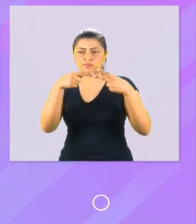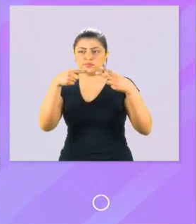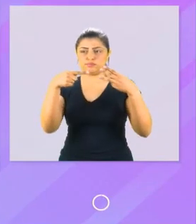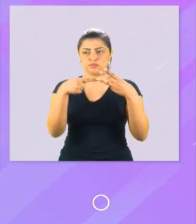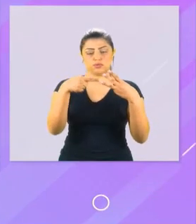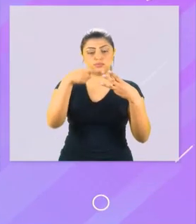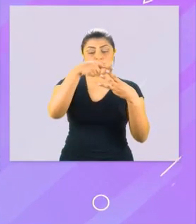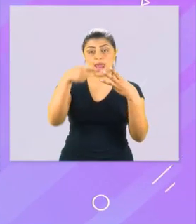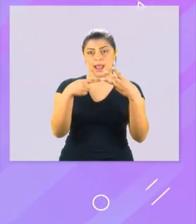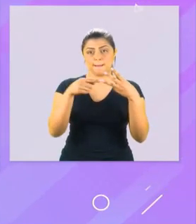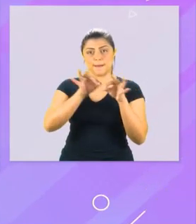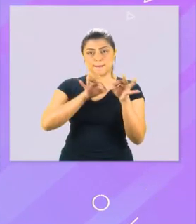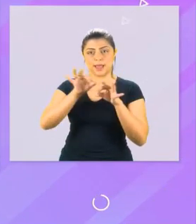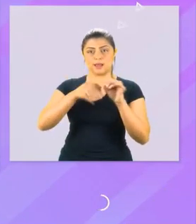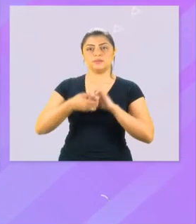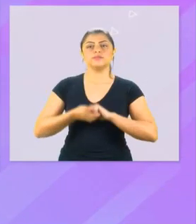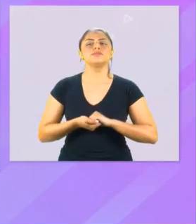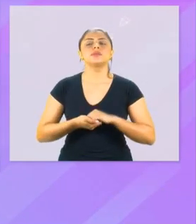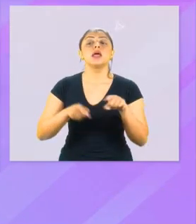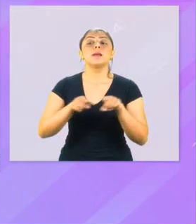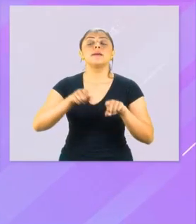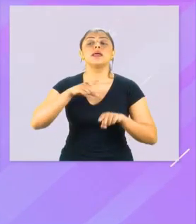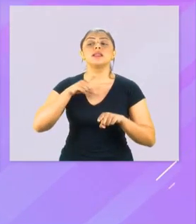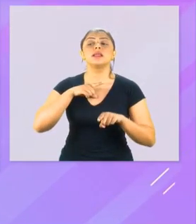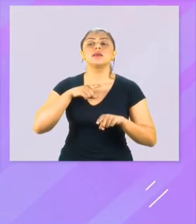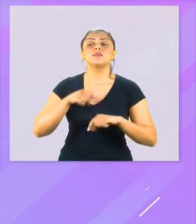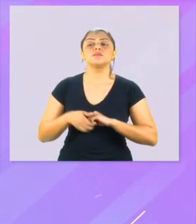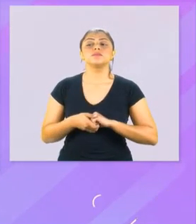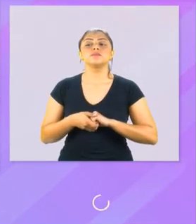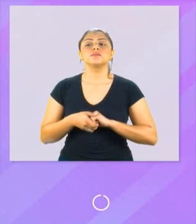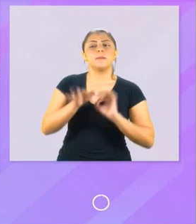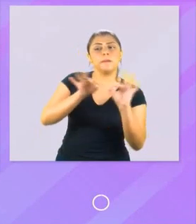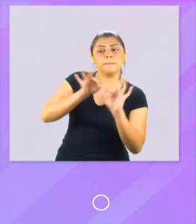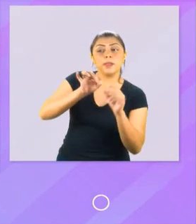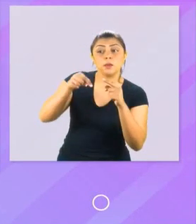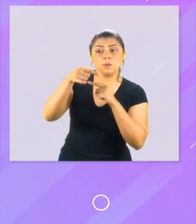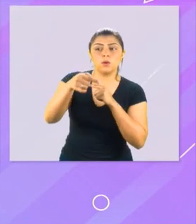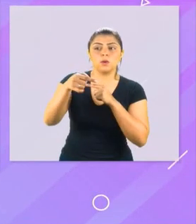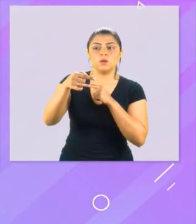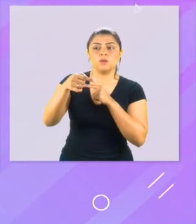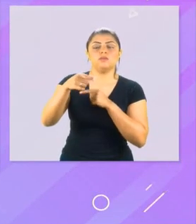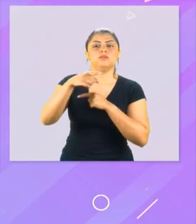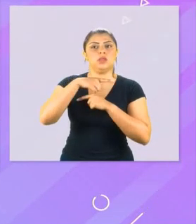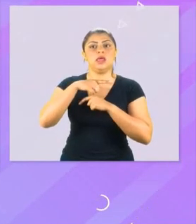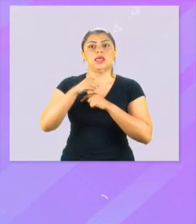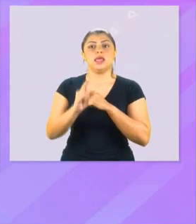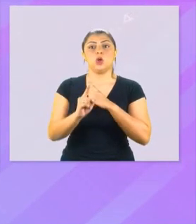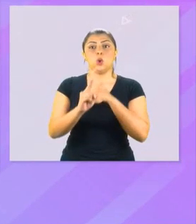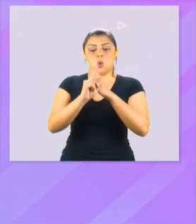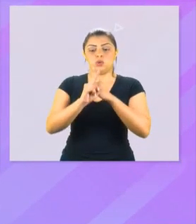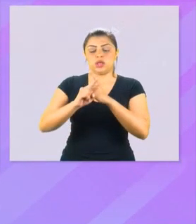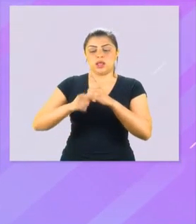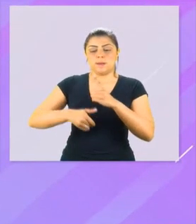biliar e ácidos biliares. Também nós temos o colesterol, e aí depois esse colesterol também será